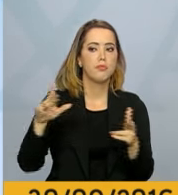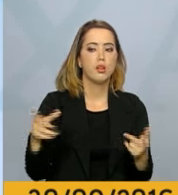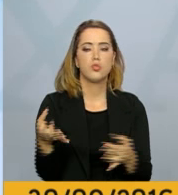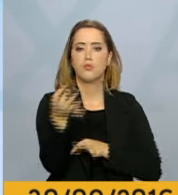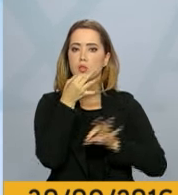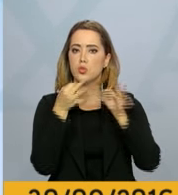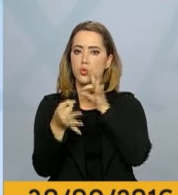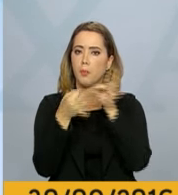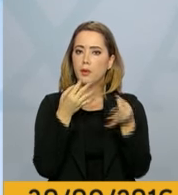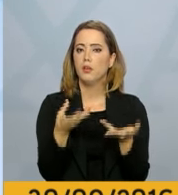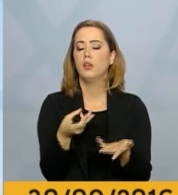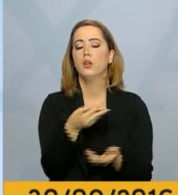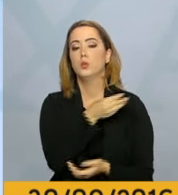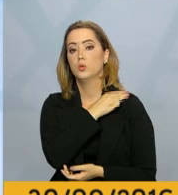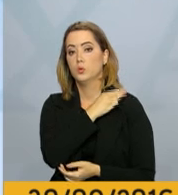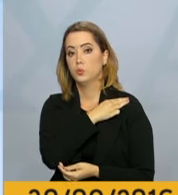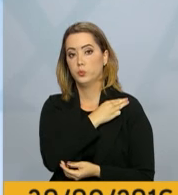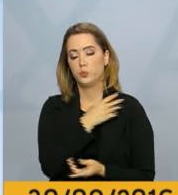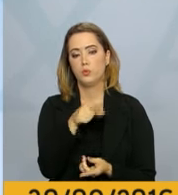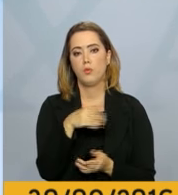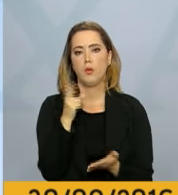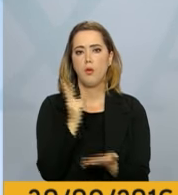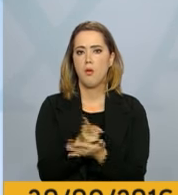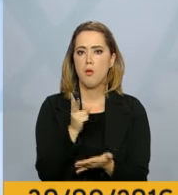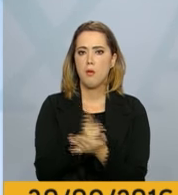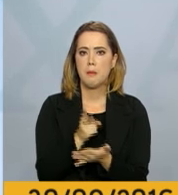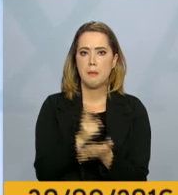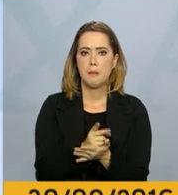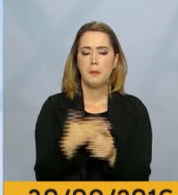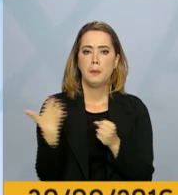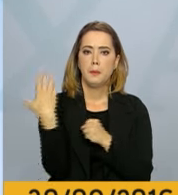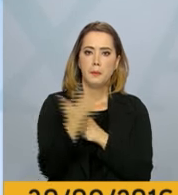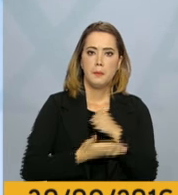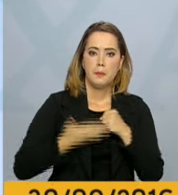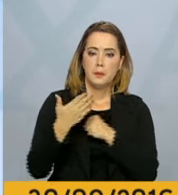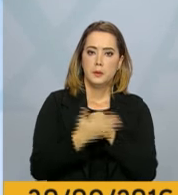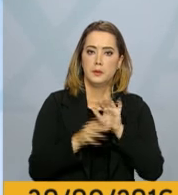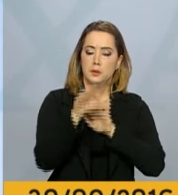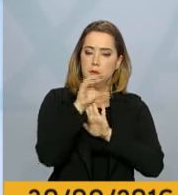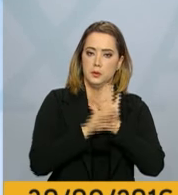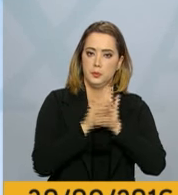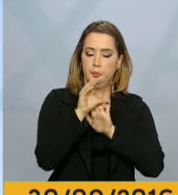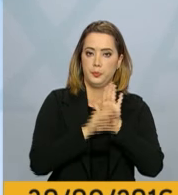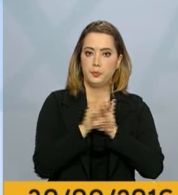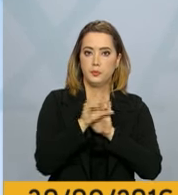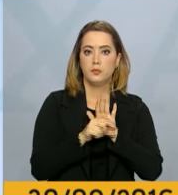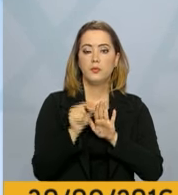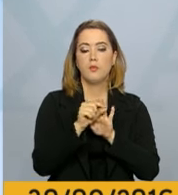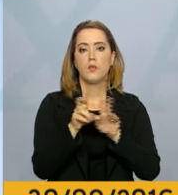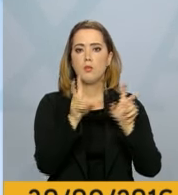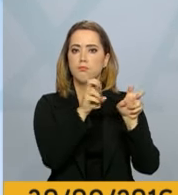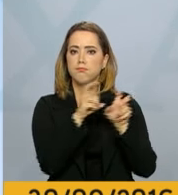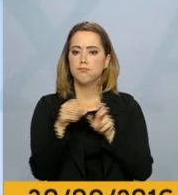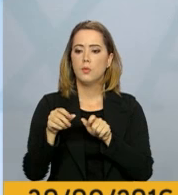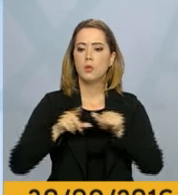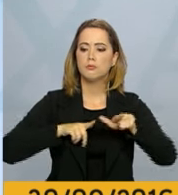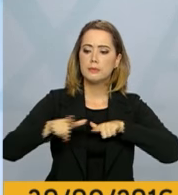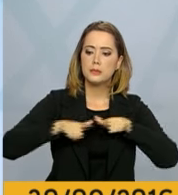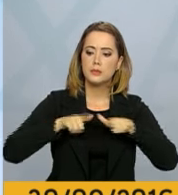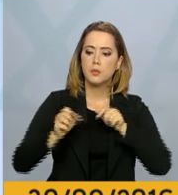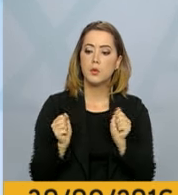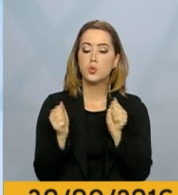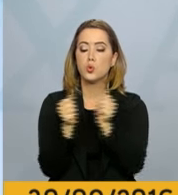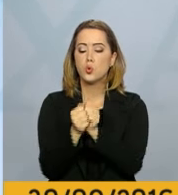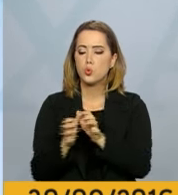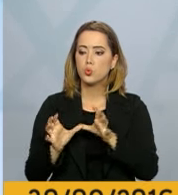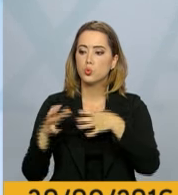chamada base curricular, vai ser programada por técnicos de um conselho de base curricular que vai se reunir